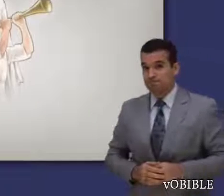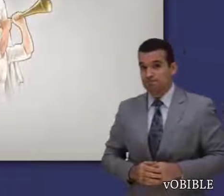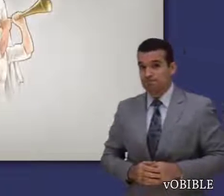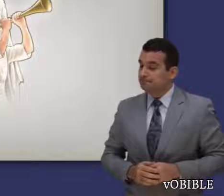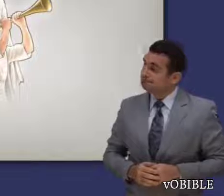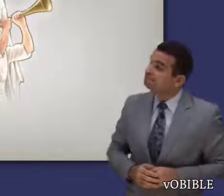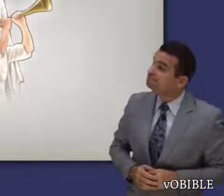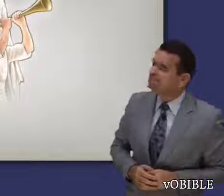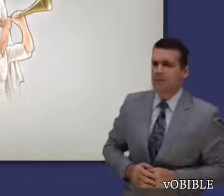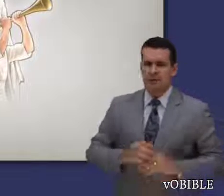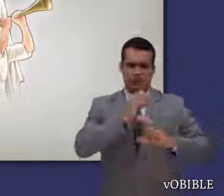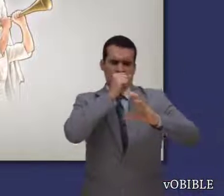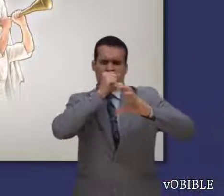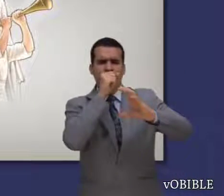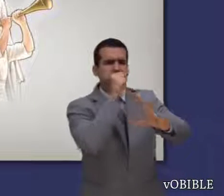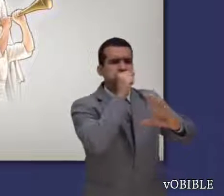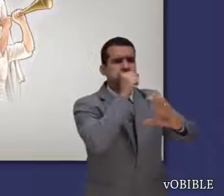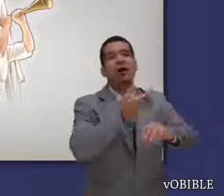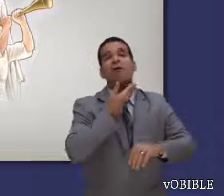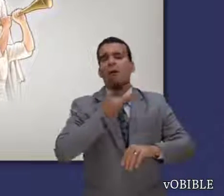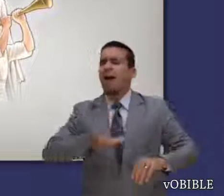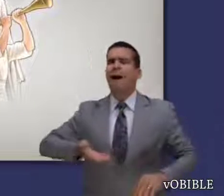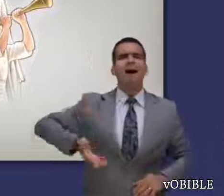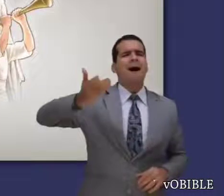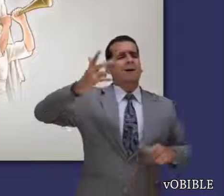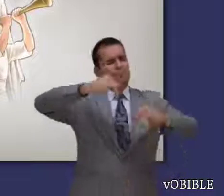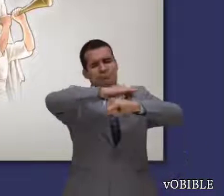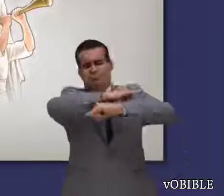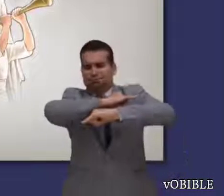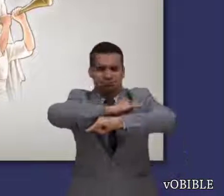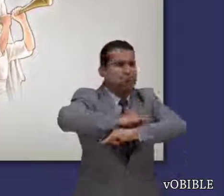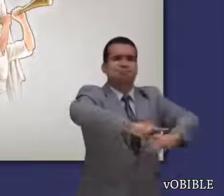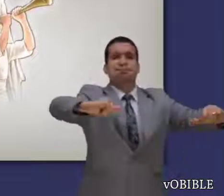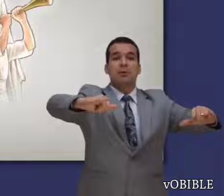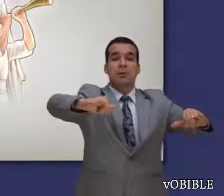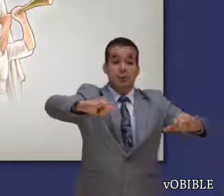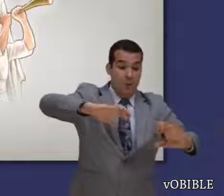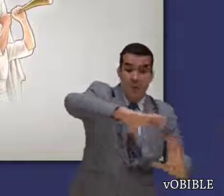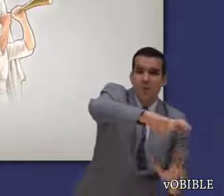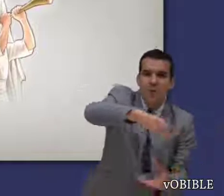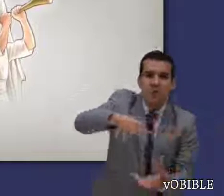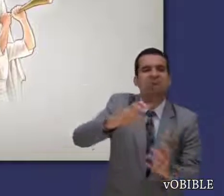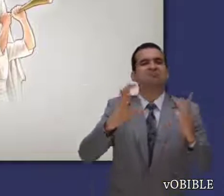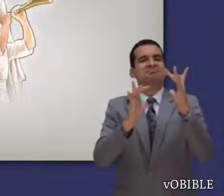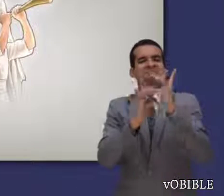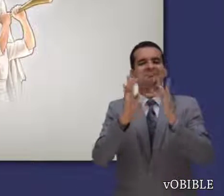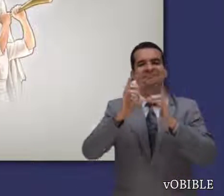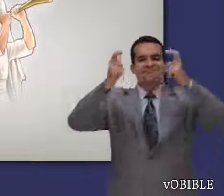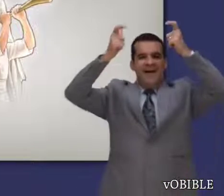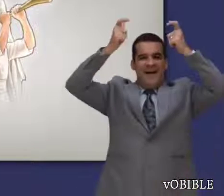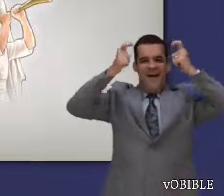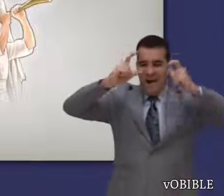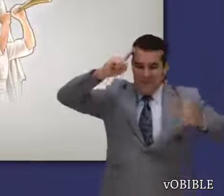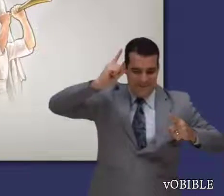Então, o 7º anjo toca a sua trombeta e vozes anunciam: o reino do mundo se tornou o reino do nosso Senhor e do